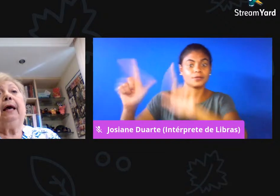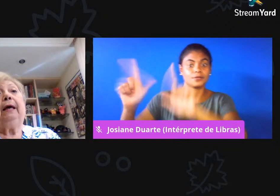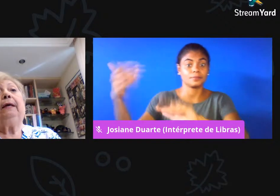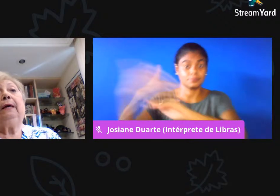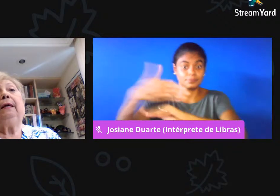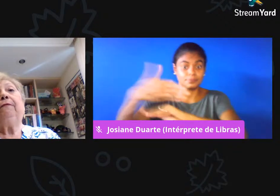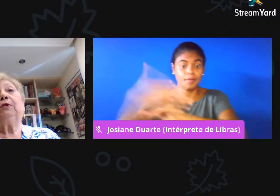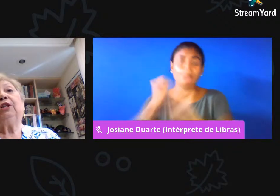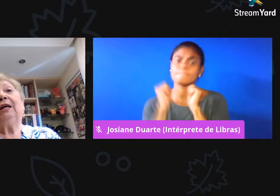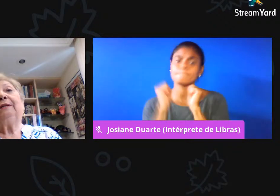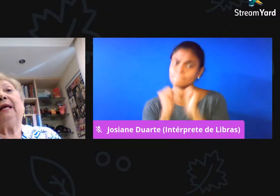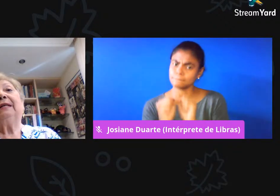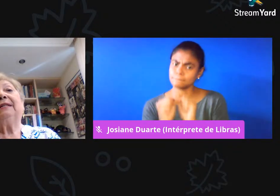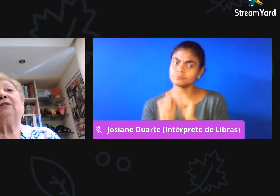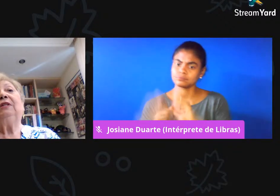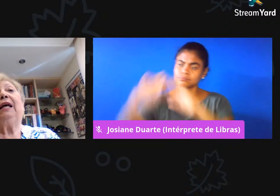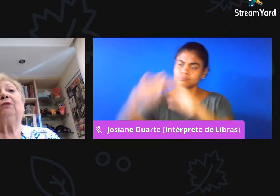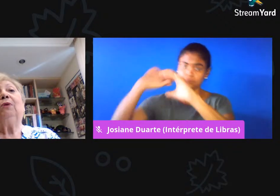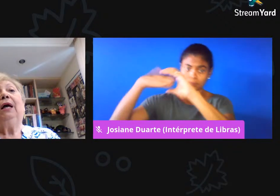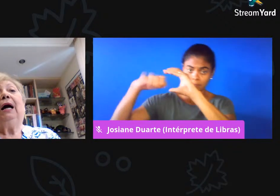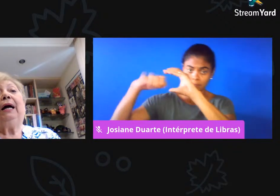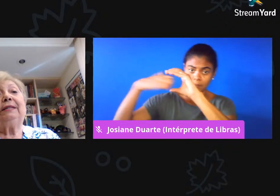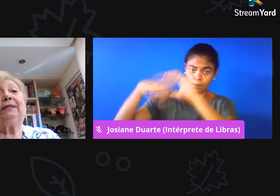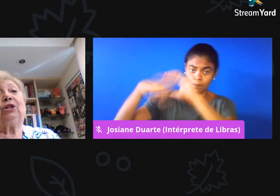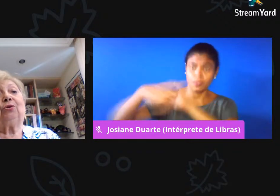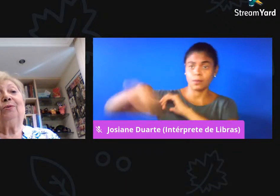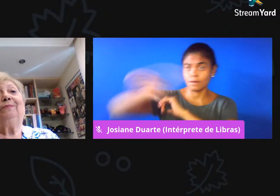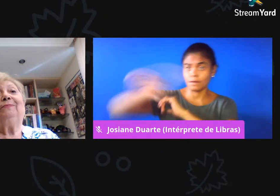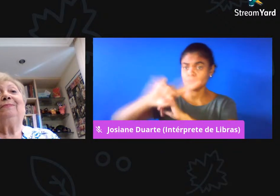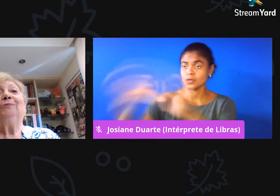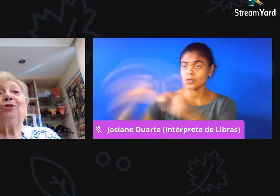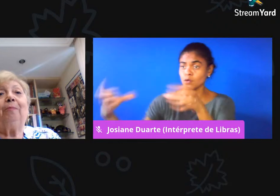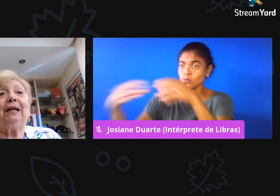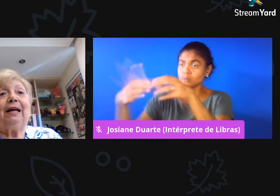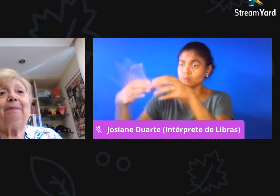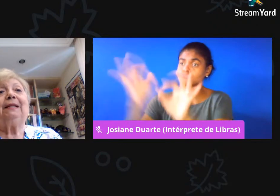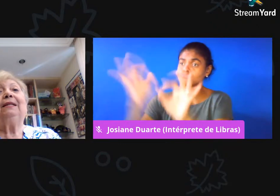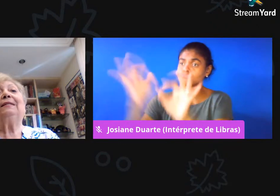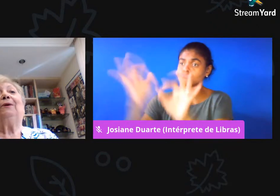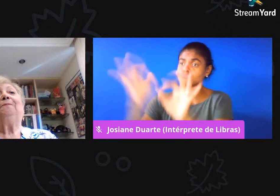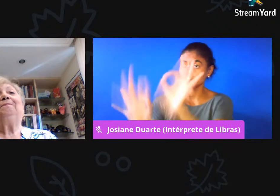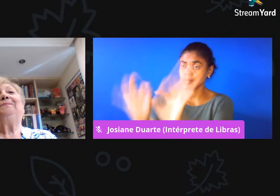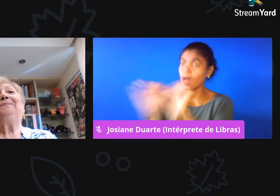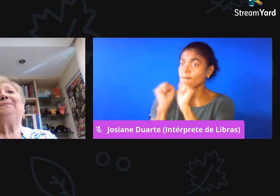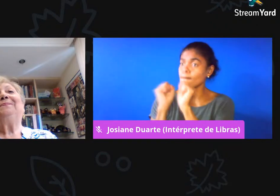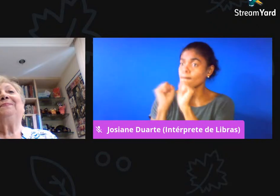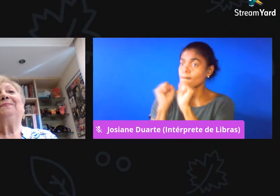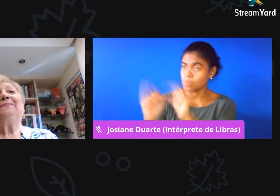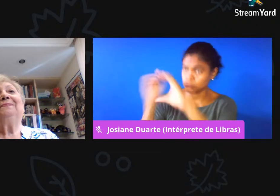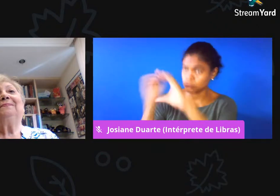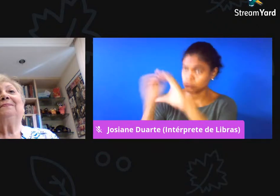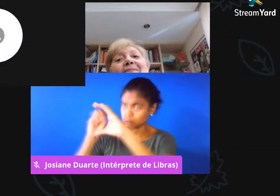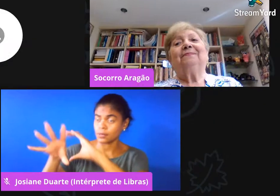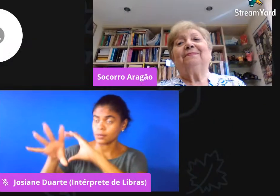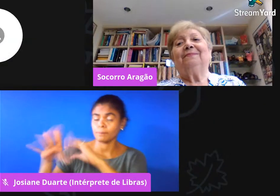e-mail, e você já tem acesso direto a esse texto. Muito obrigada pela atenção.